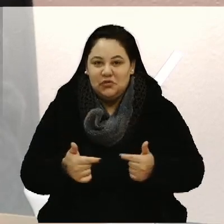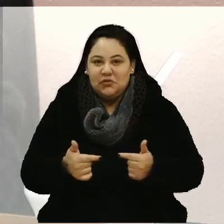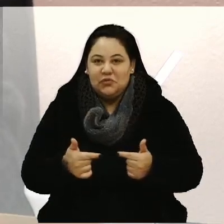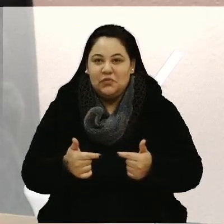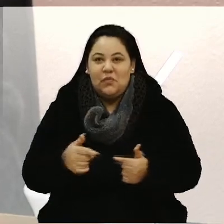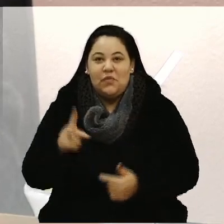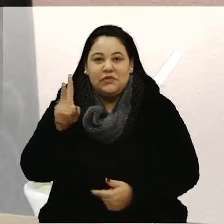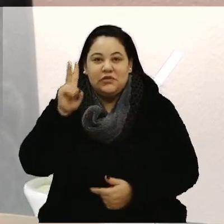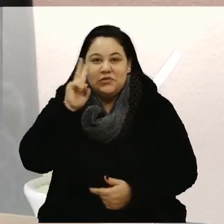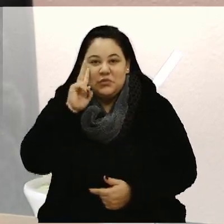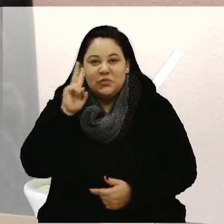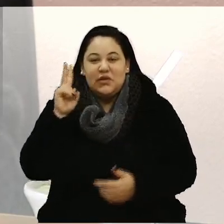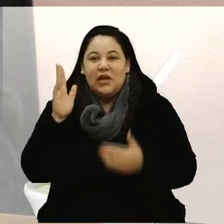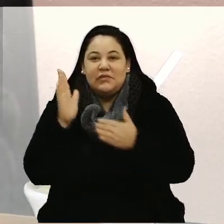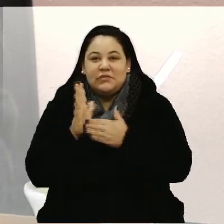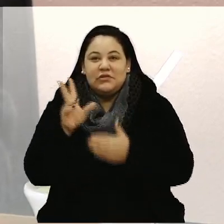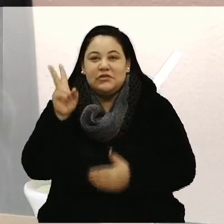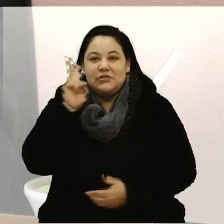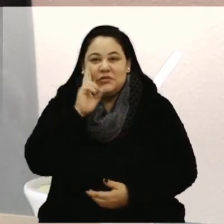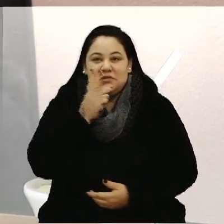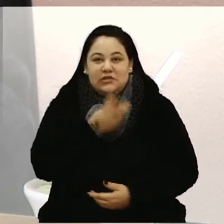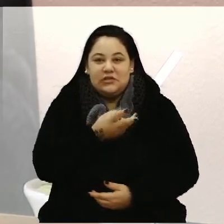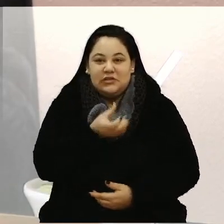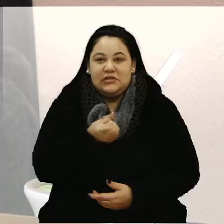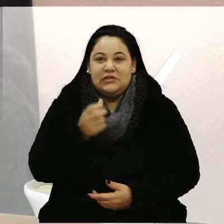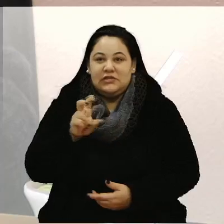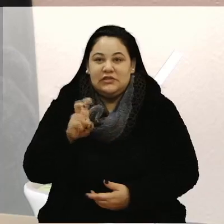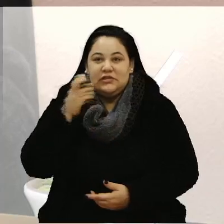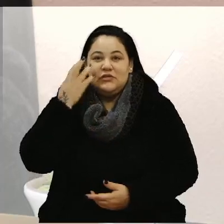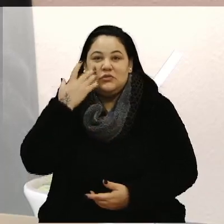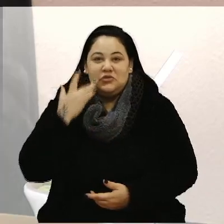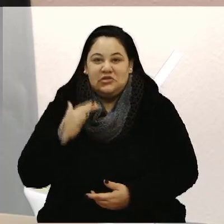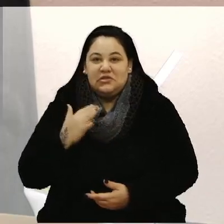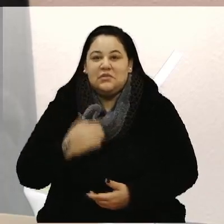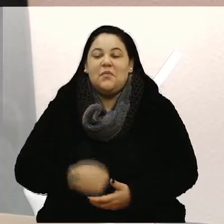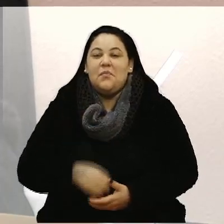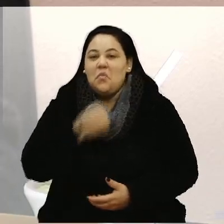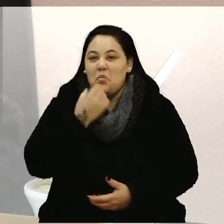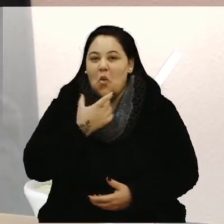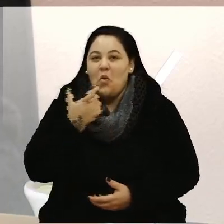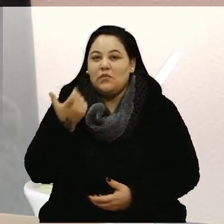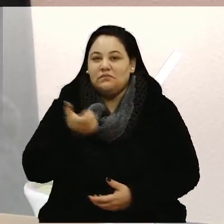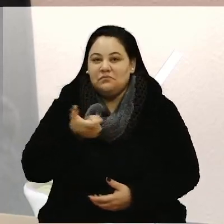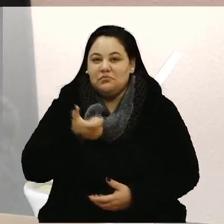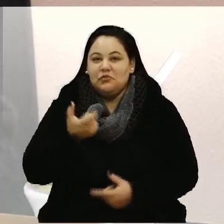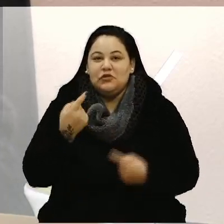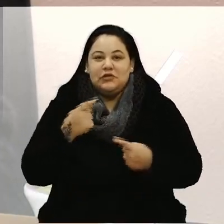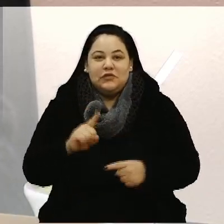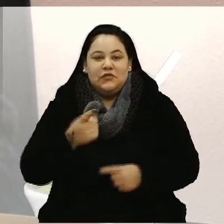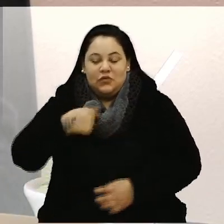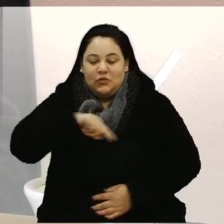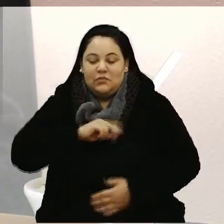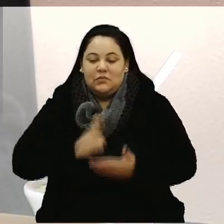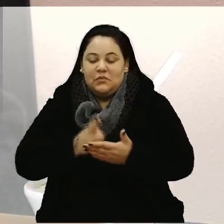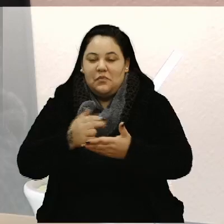a segunda, por 365 dias. Boa sorte no desafio, conte sempre conosco.